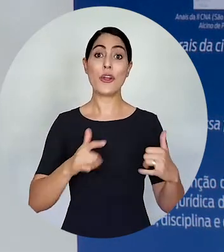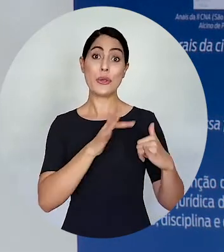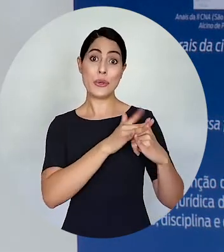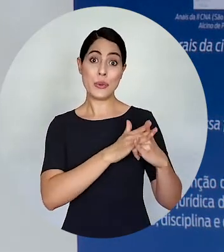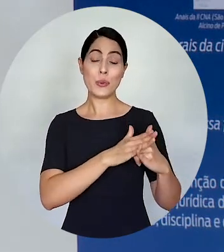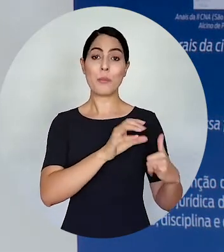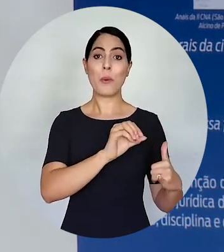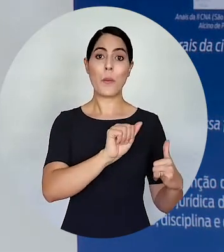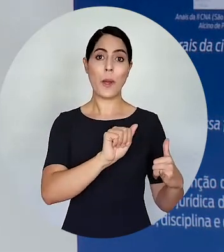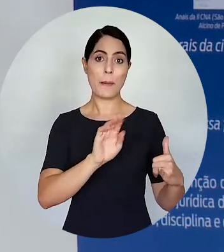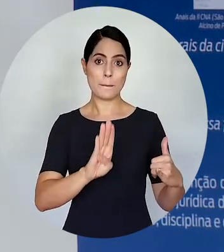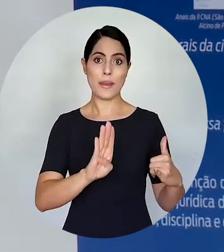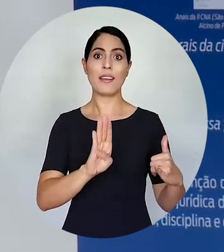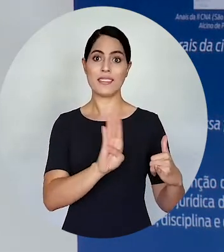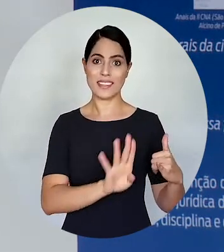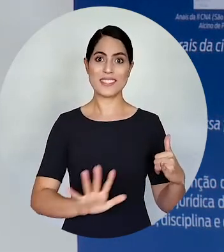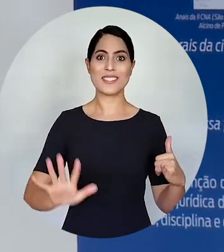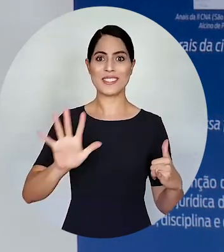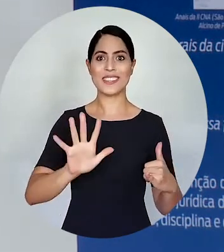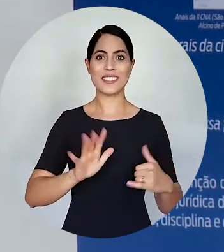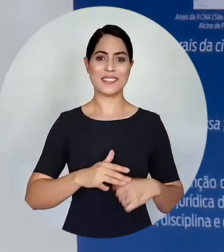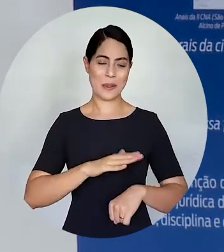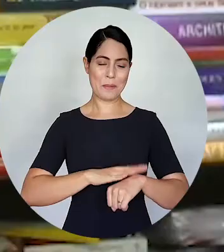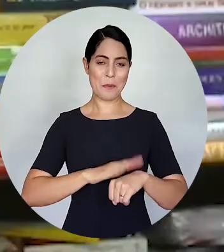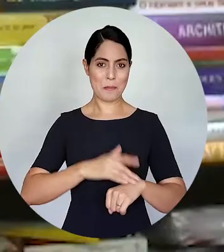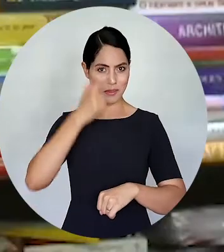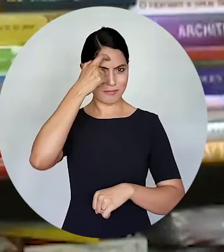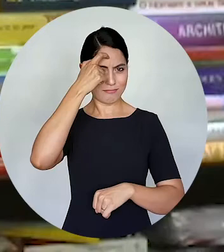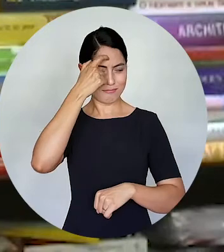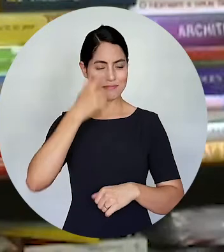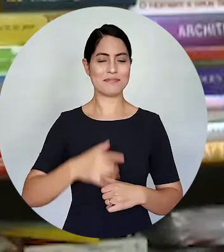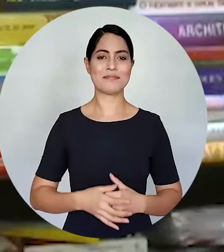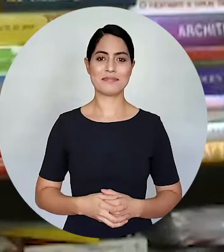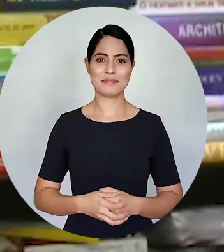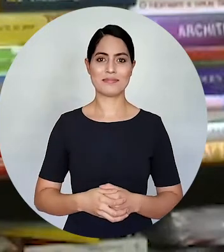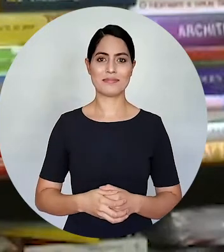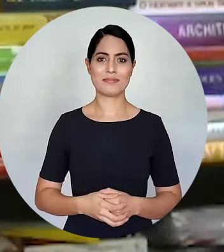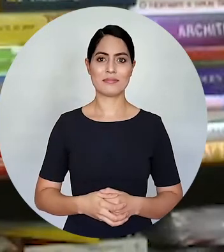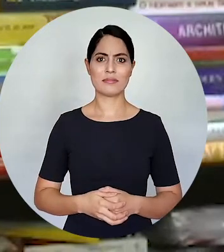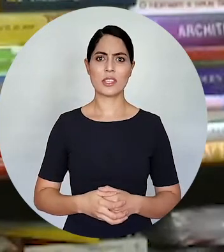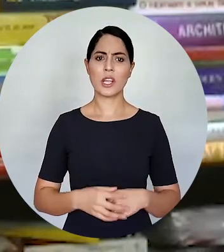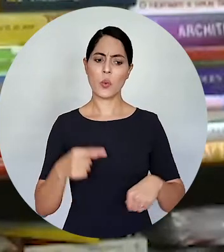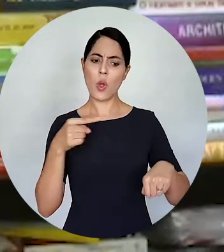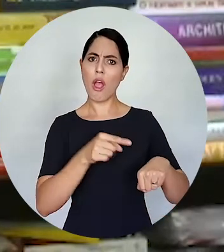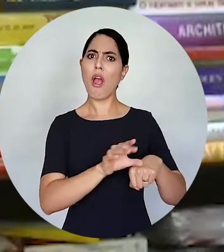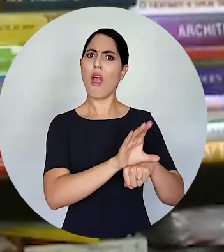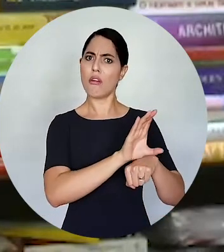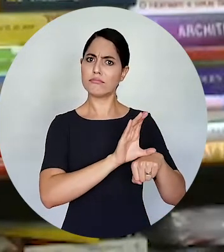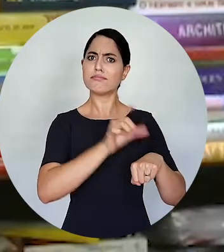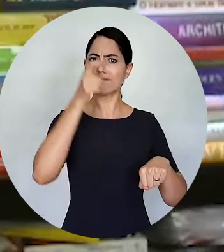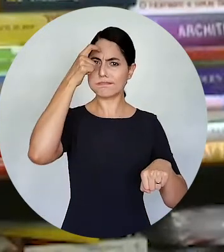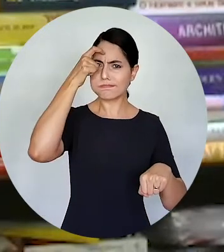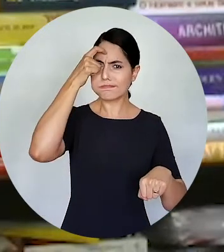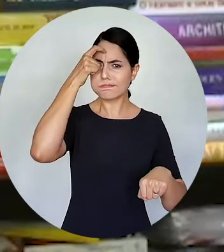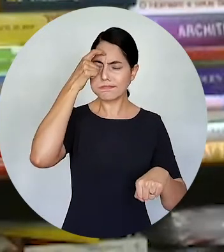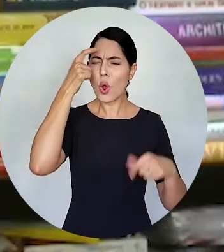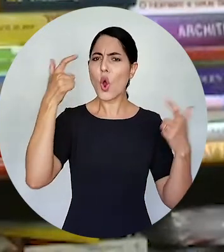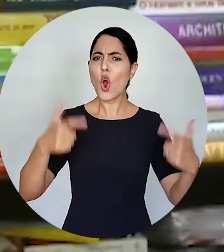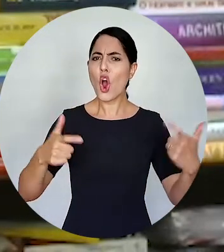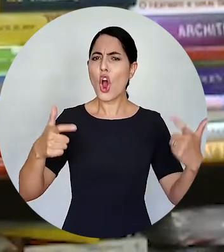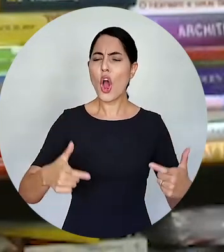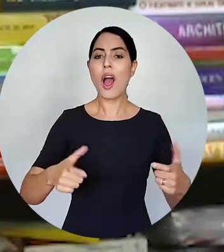de reflexão e aproveitamento jurídico. Essa consciência jurídica que está na base da